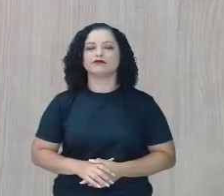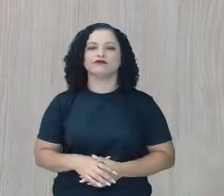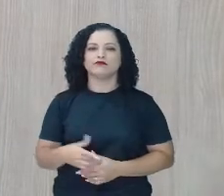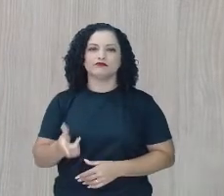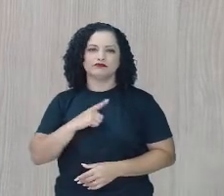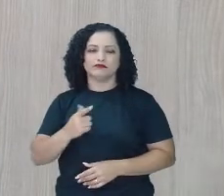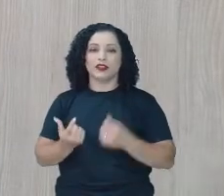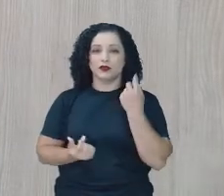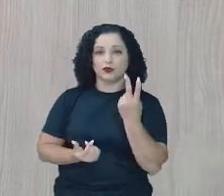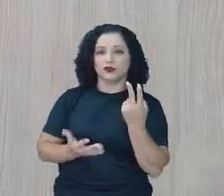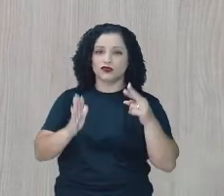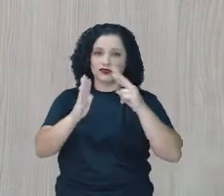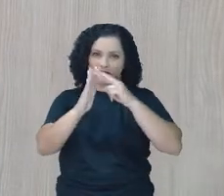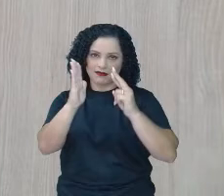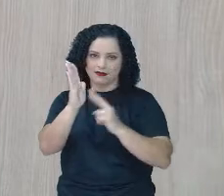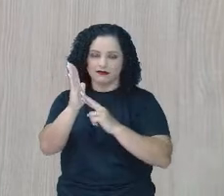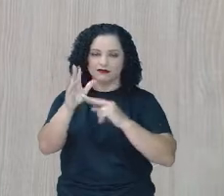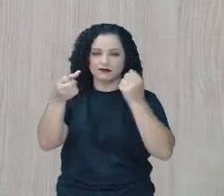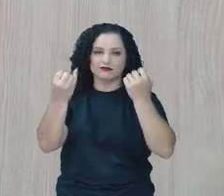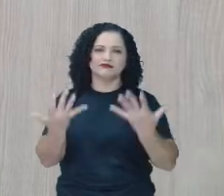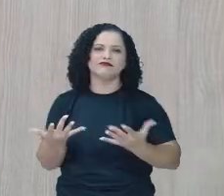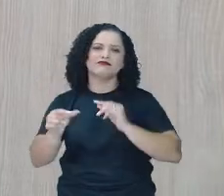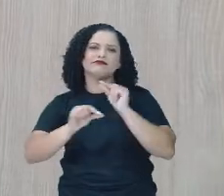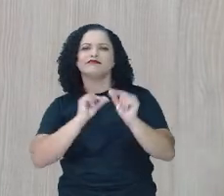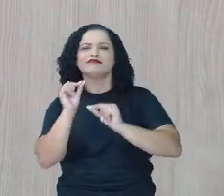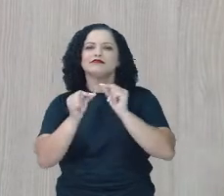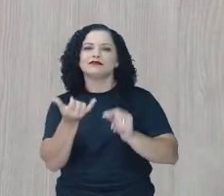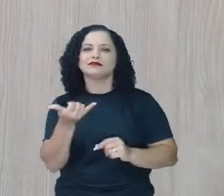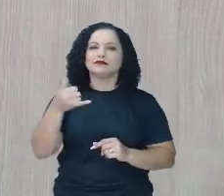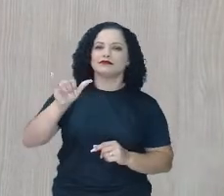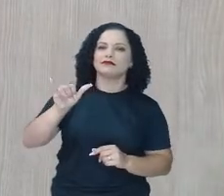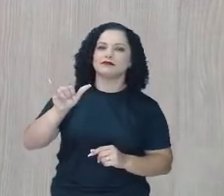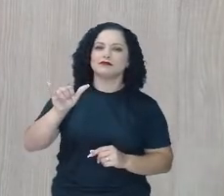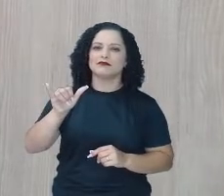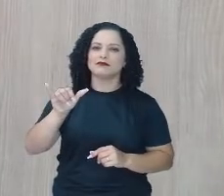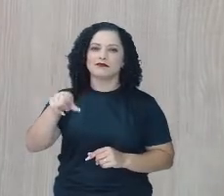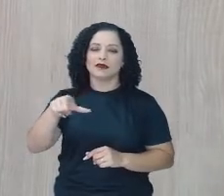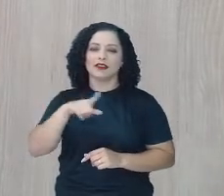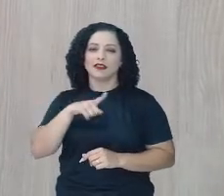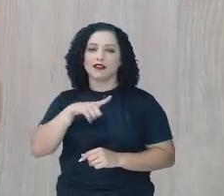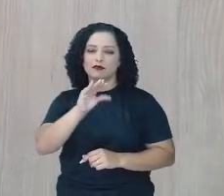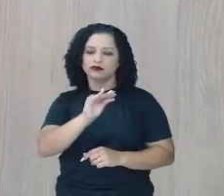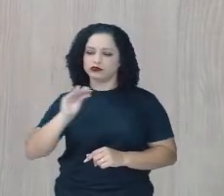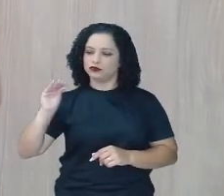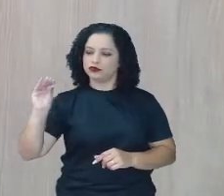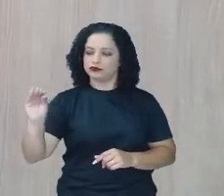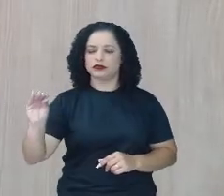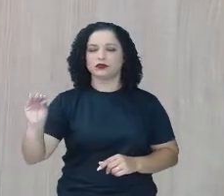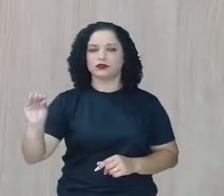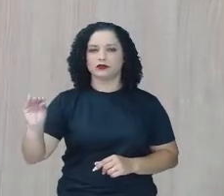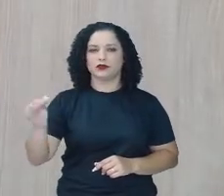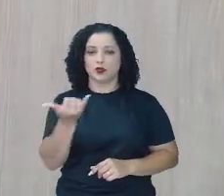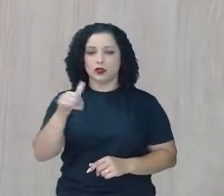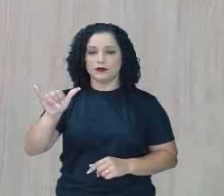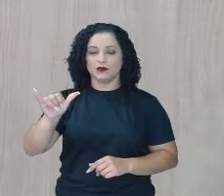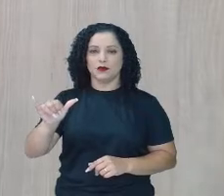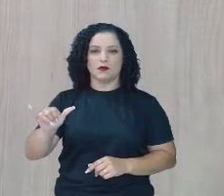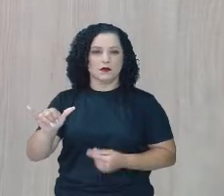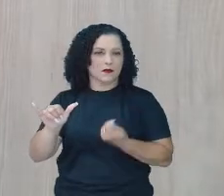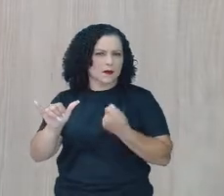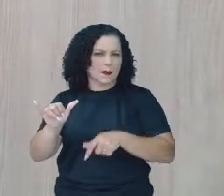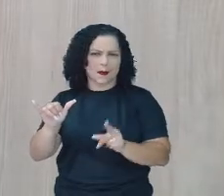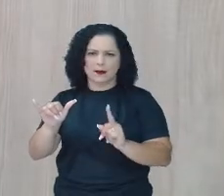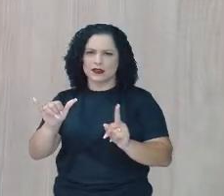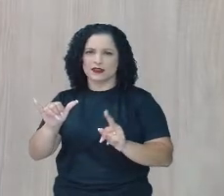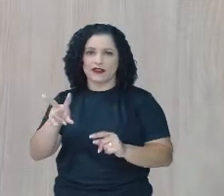verdade, são duas regras que dizem assim, o Y precedido de consoante, blá, blá, blá, blá, blá, blá. O Y precedido de vogal, não sei o quê, não